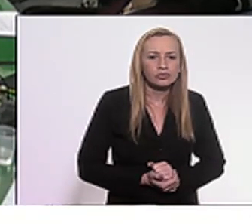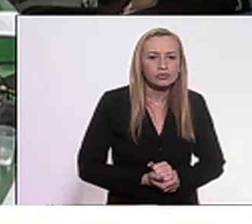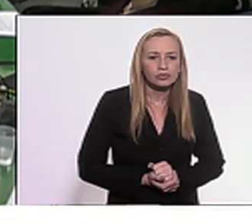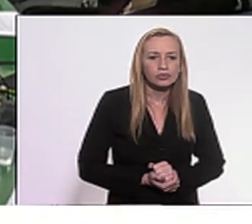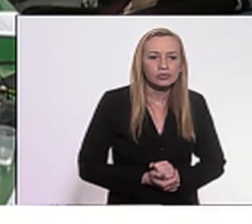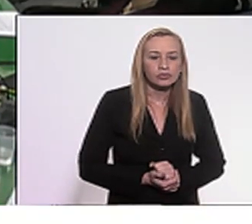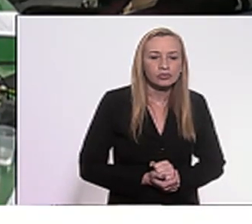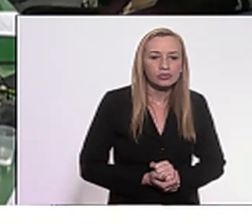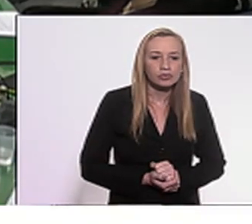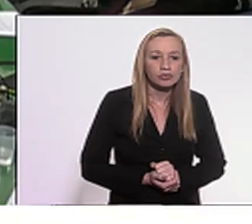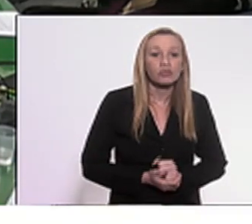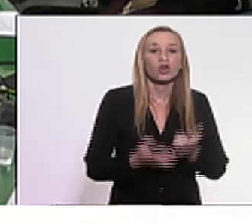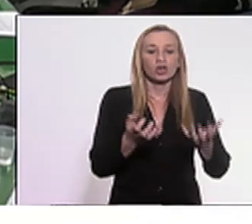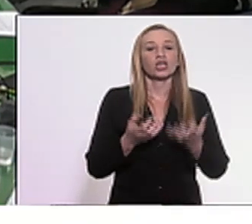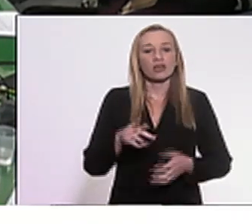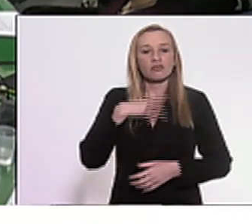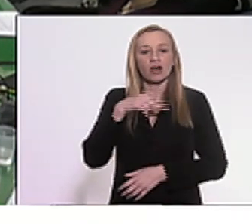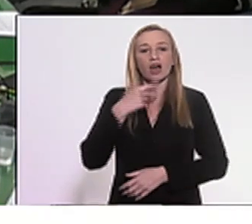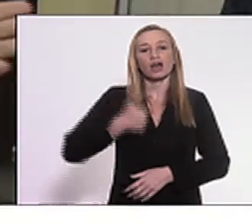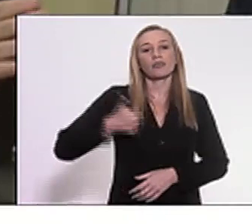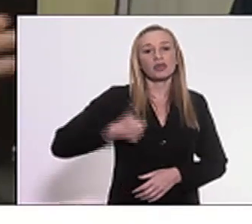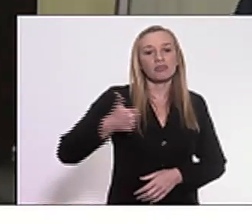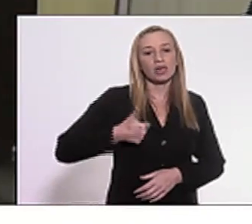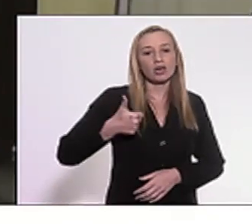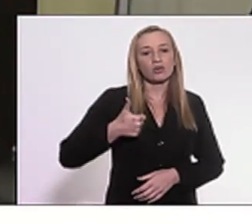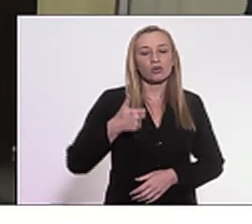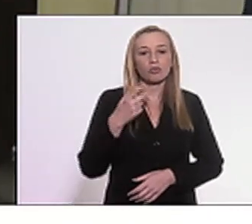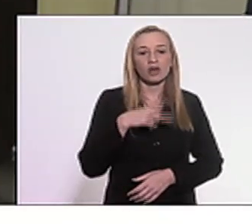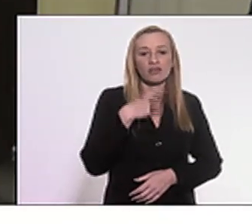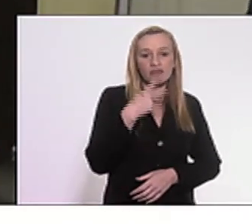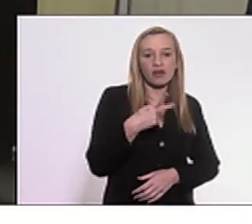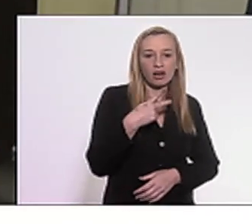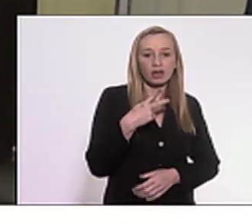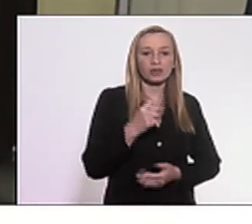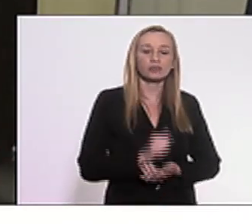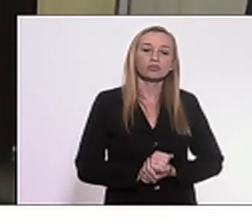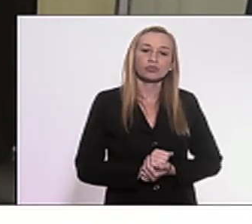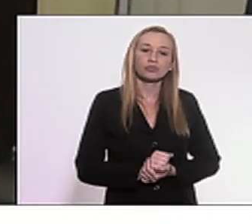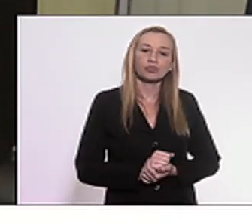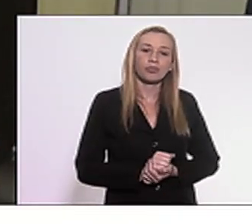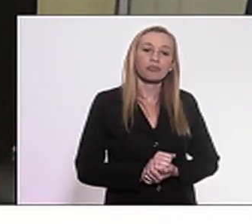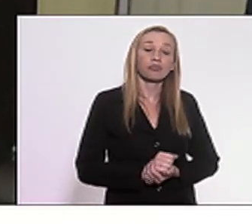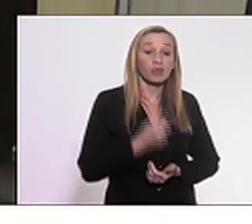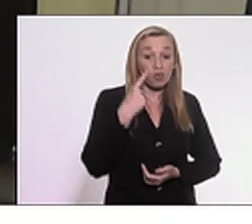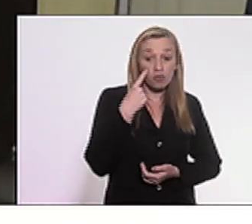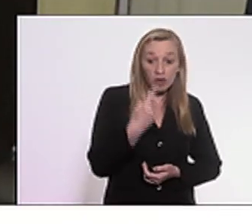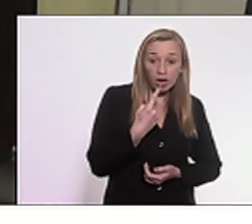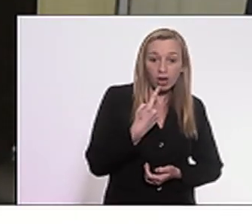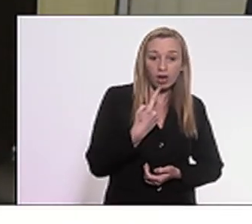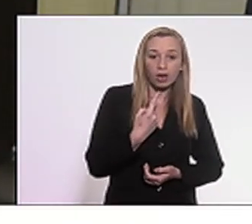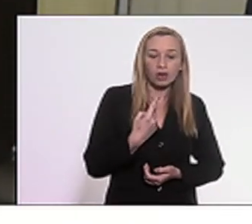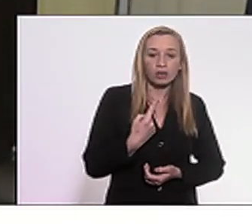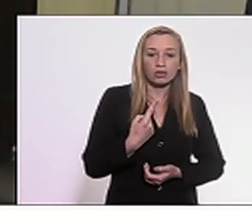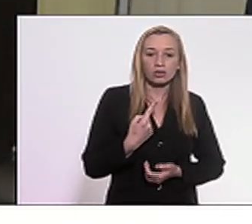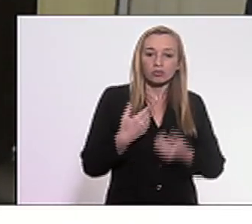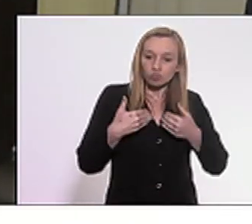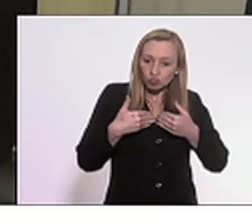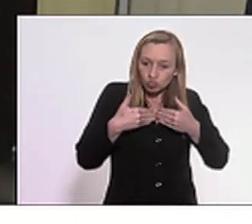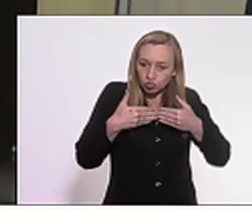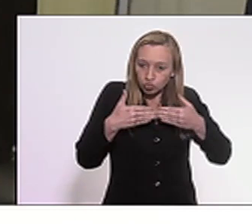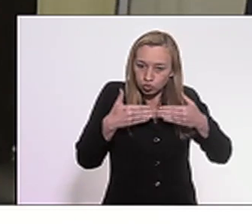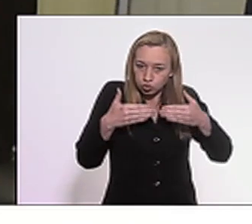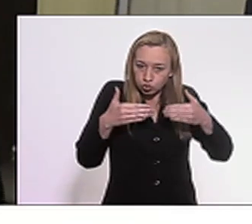dizer o seguinte, primeiro que, até pela fala do Vinícius, dá para ver que abriu-se uma